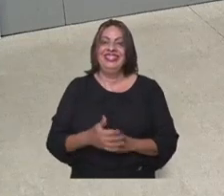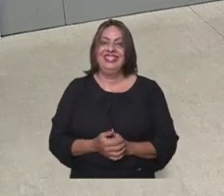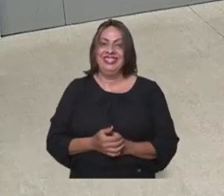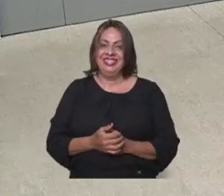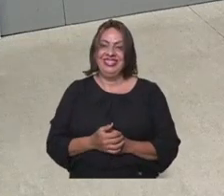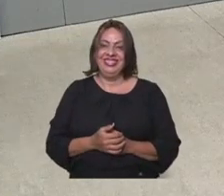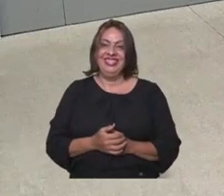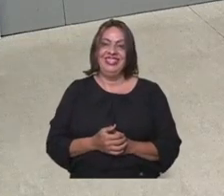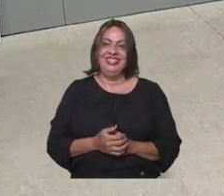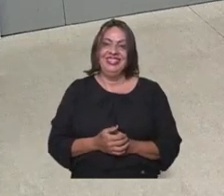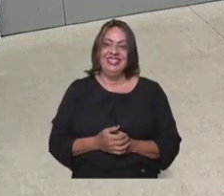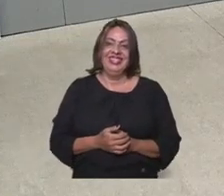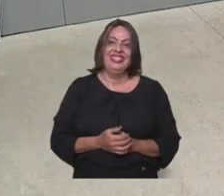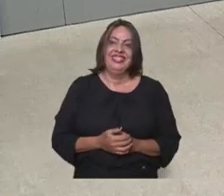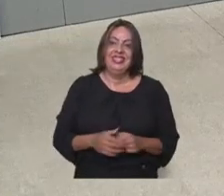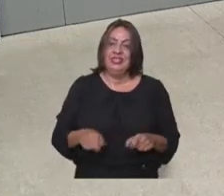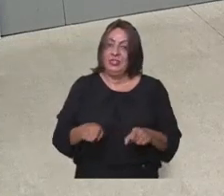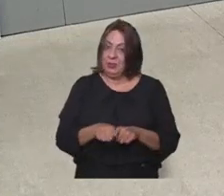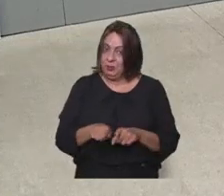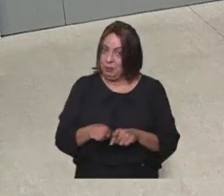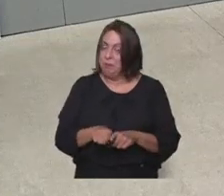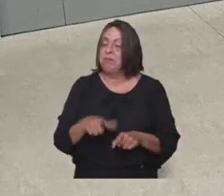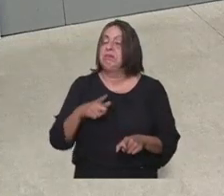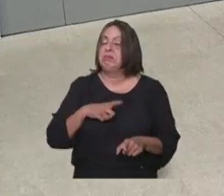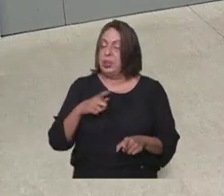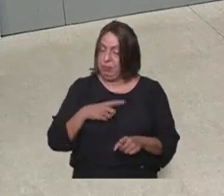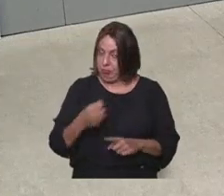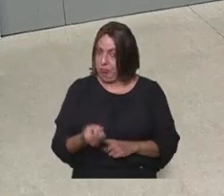51, 51. Tem muita coisa